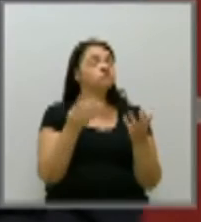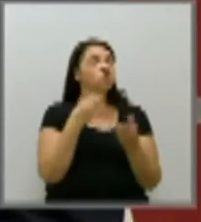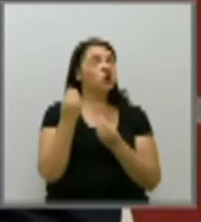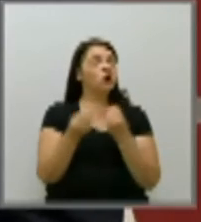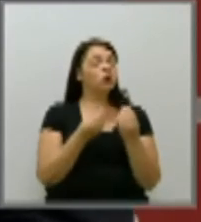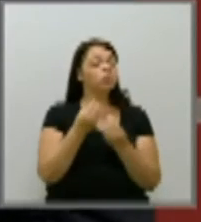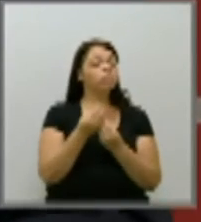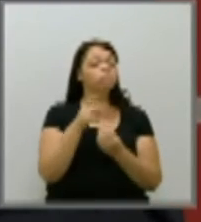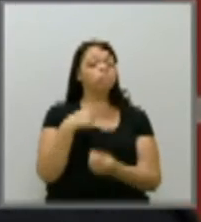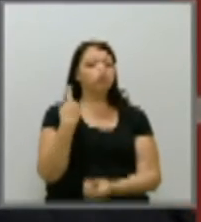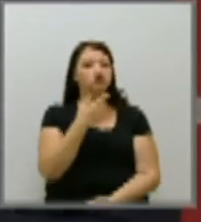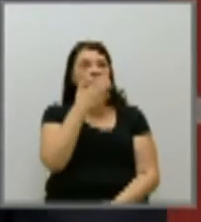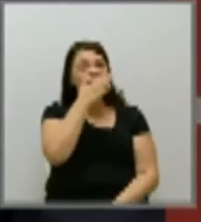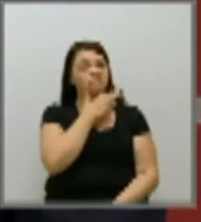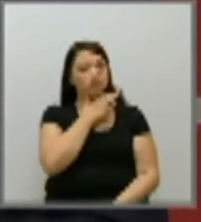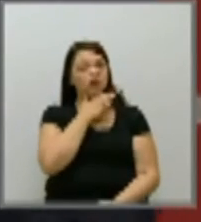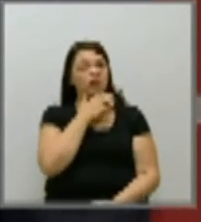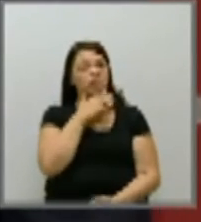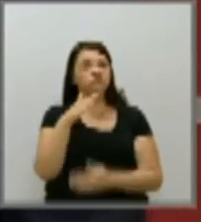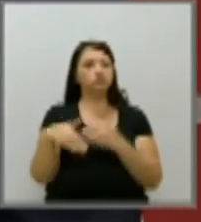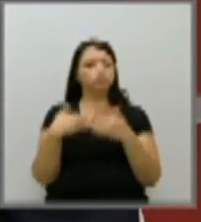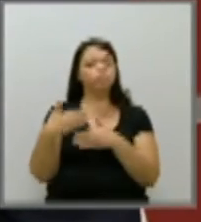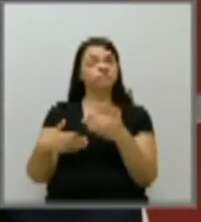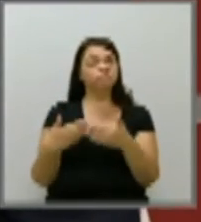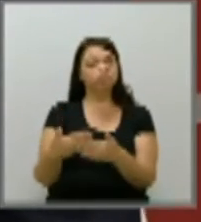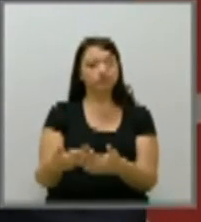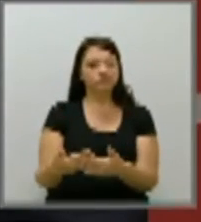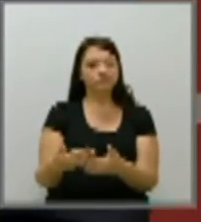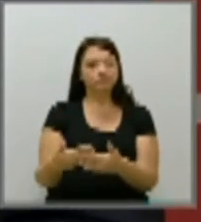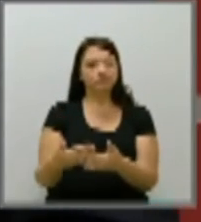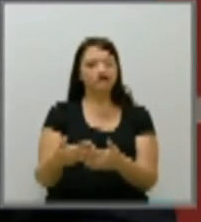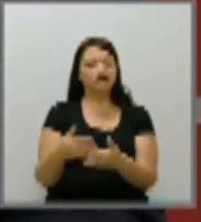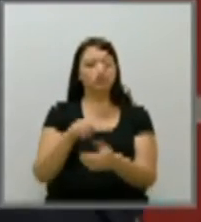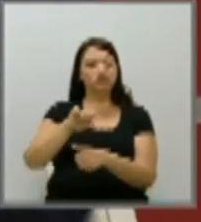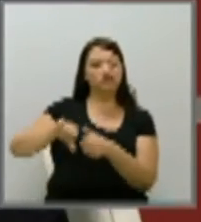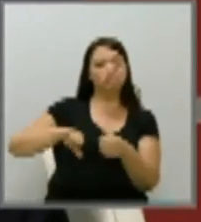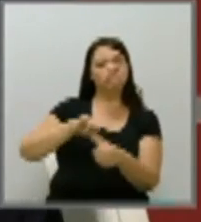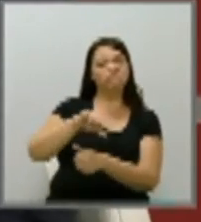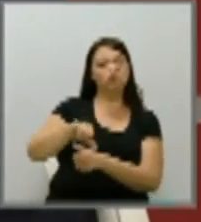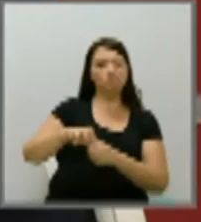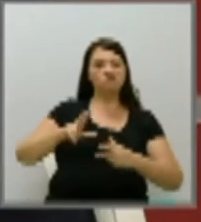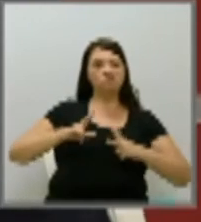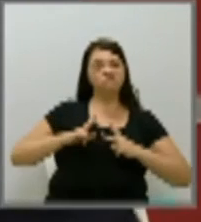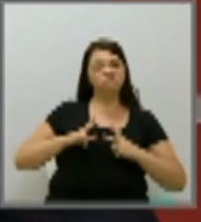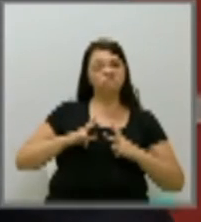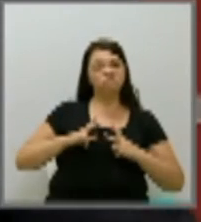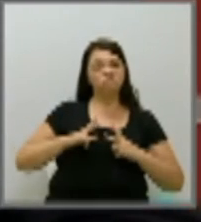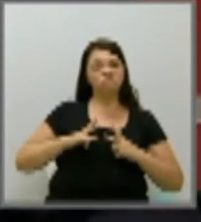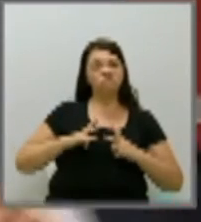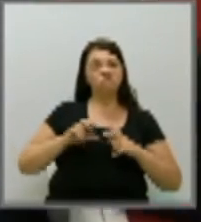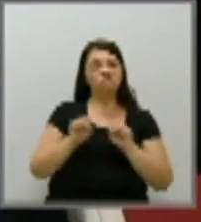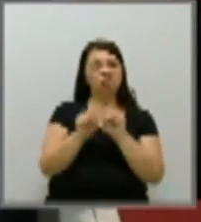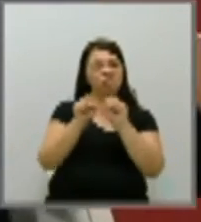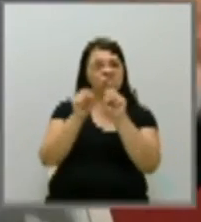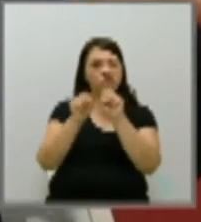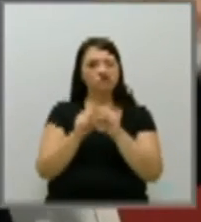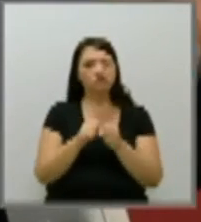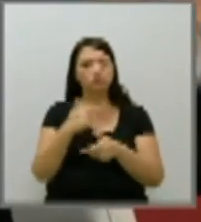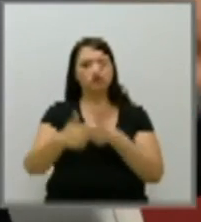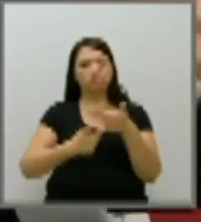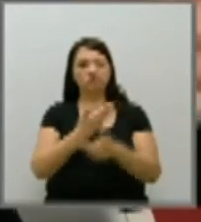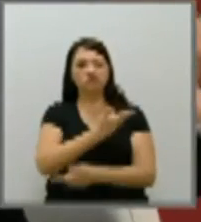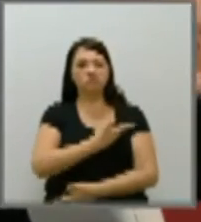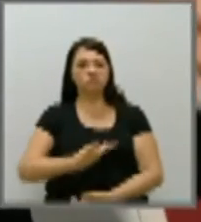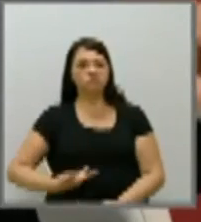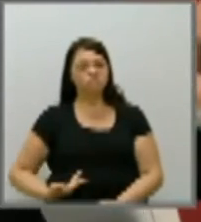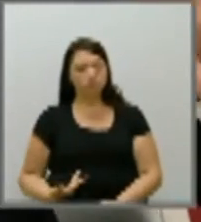Nós achamos que o processo da privatização e da precarização do serviço público, a exemplo do